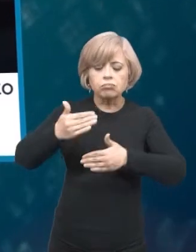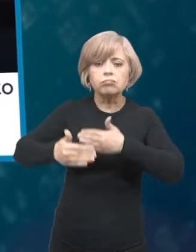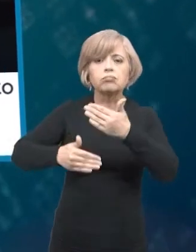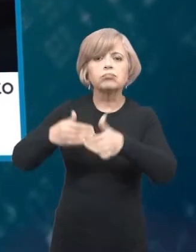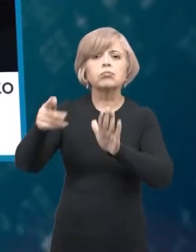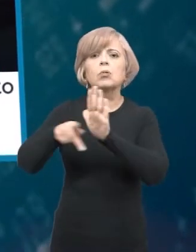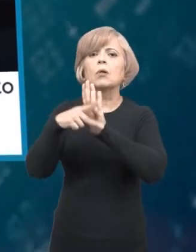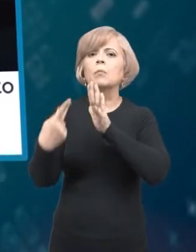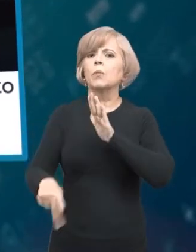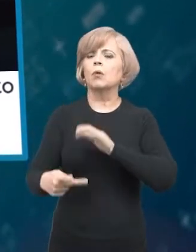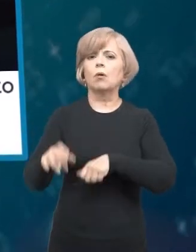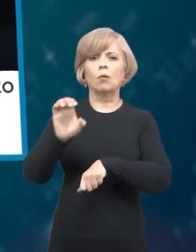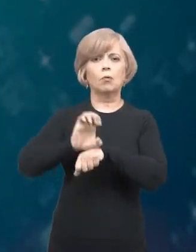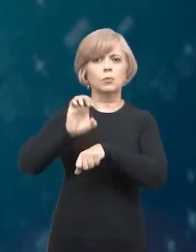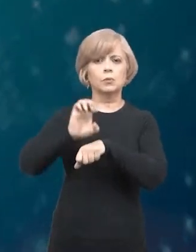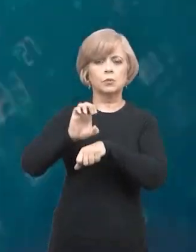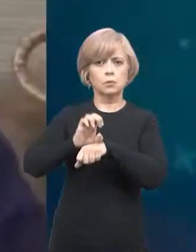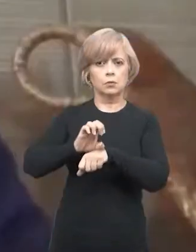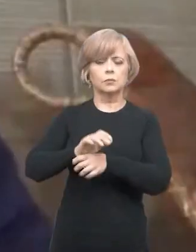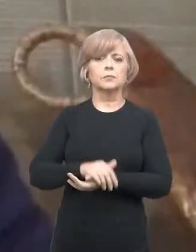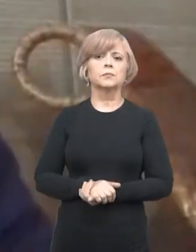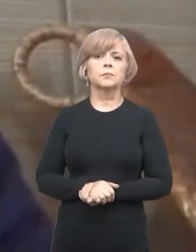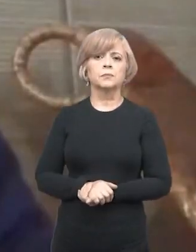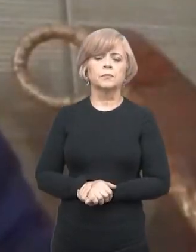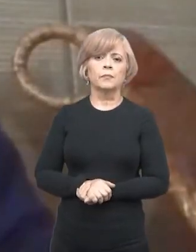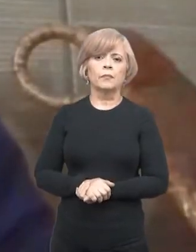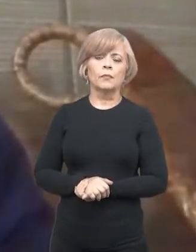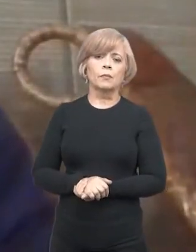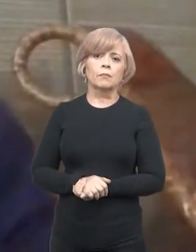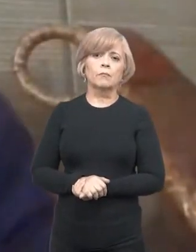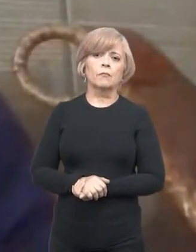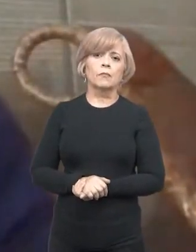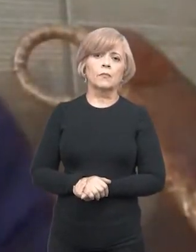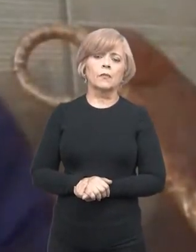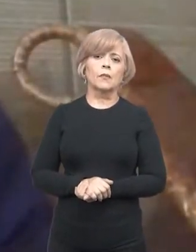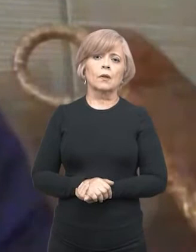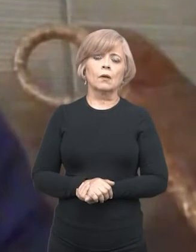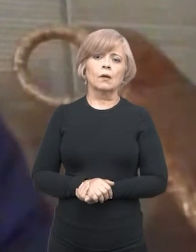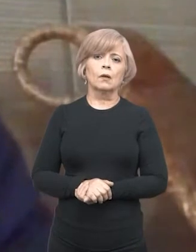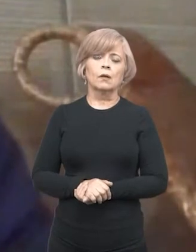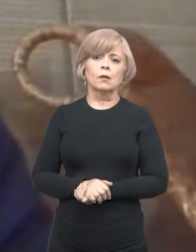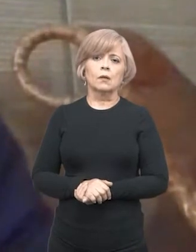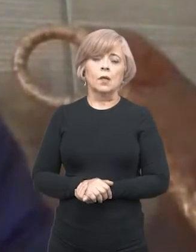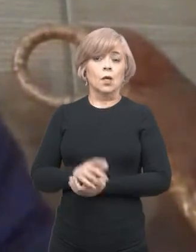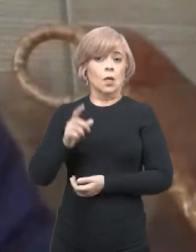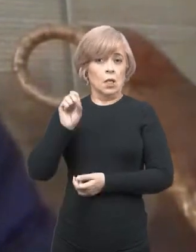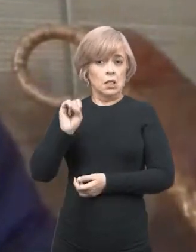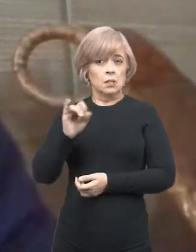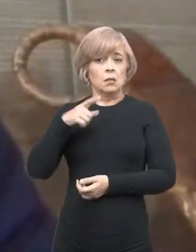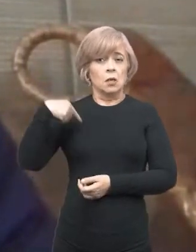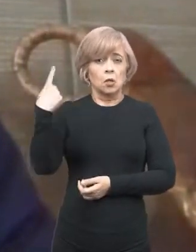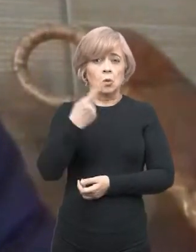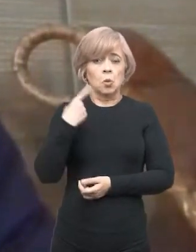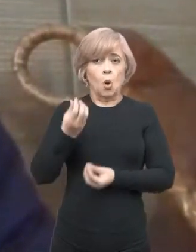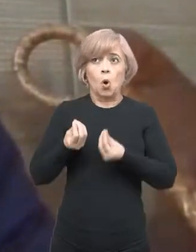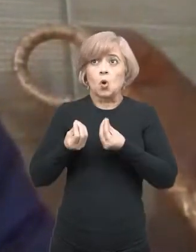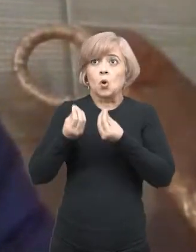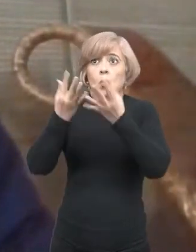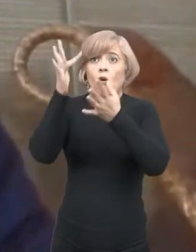um desenvolvimento normal no plano do Estado. O fato de você